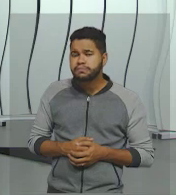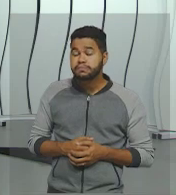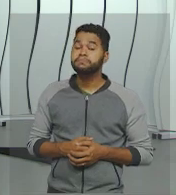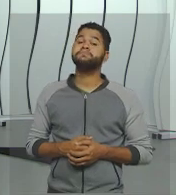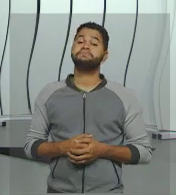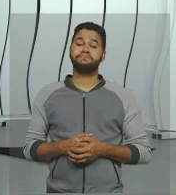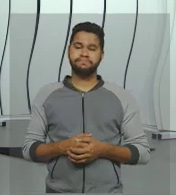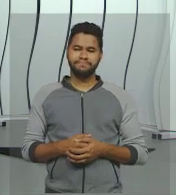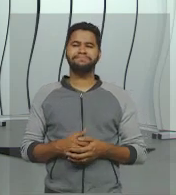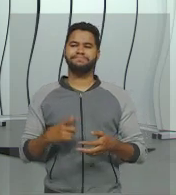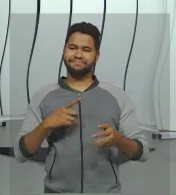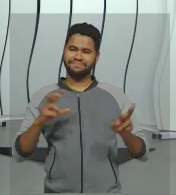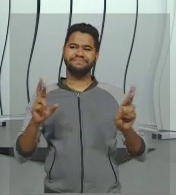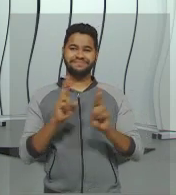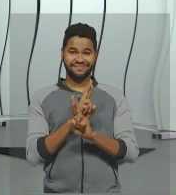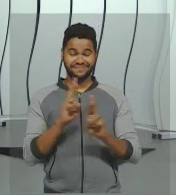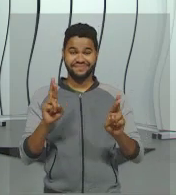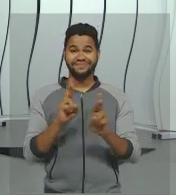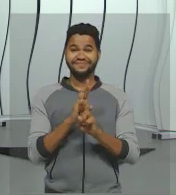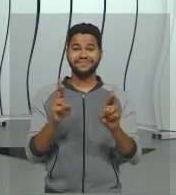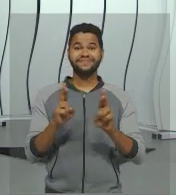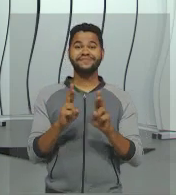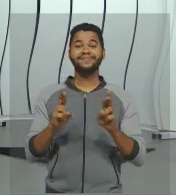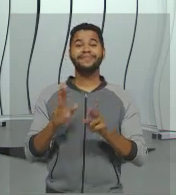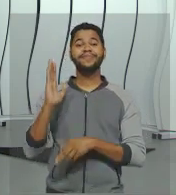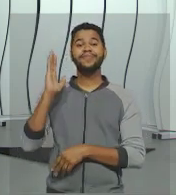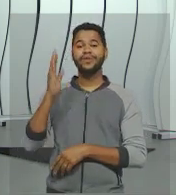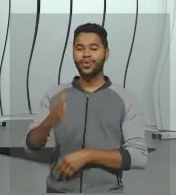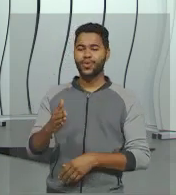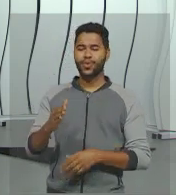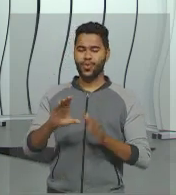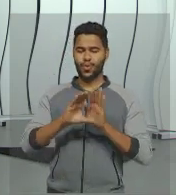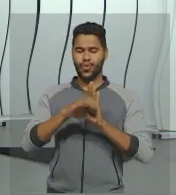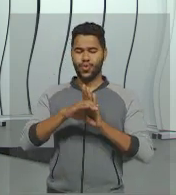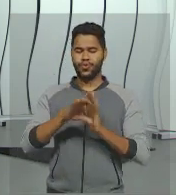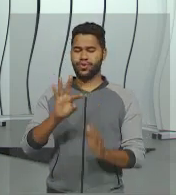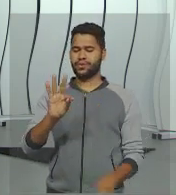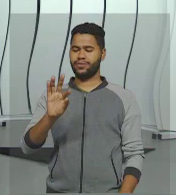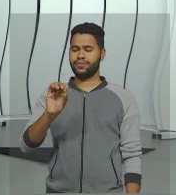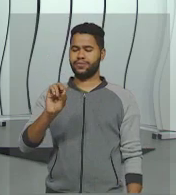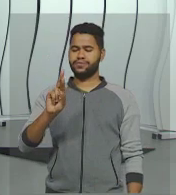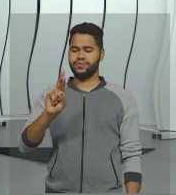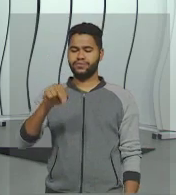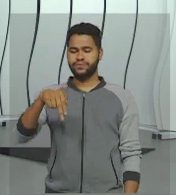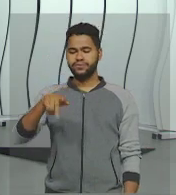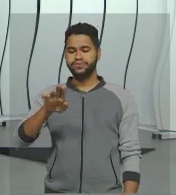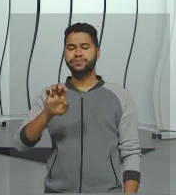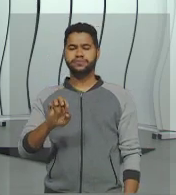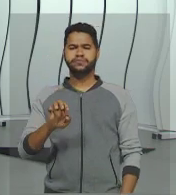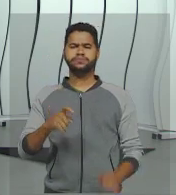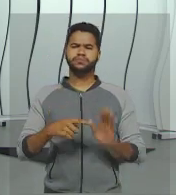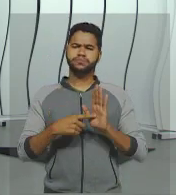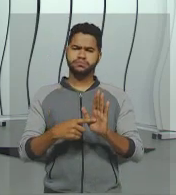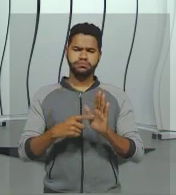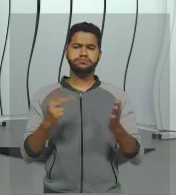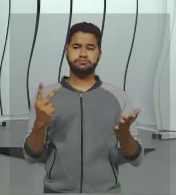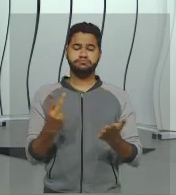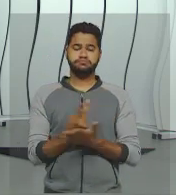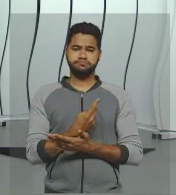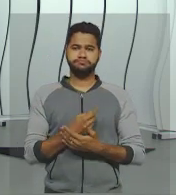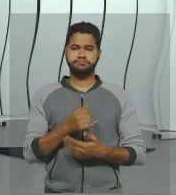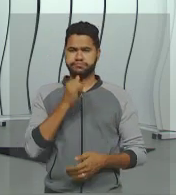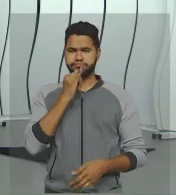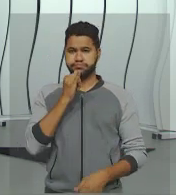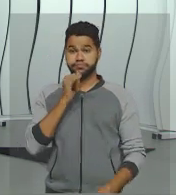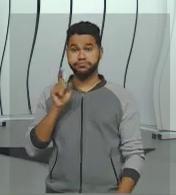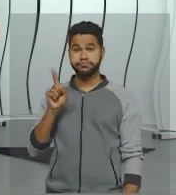Isso tem relação direta com o conceito de torque que eu vou apresentar aqui para vocês hoje. O que acontece? Essa